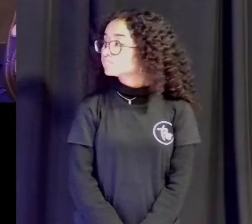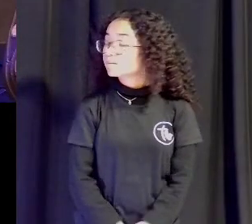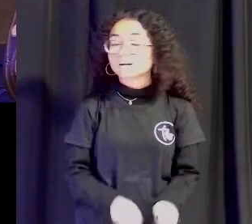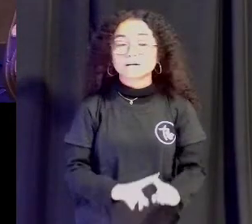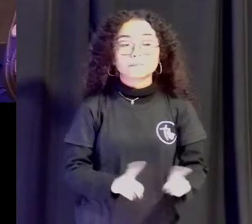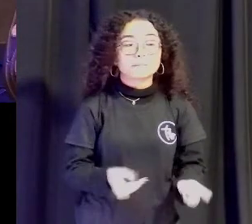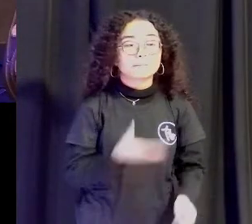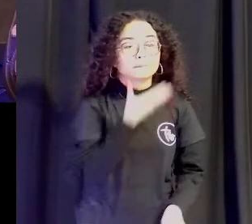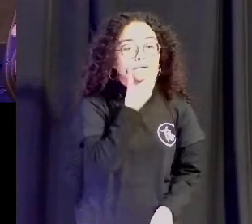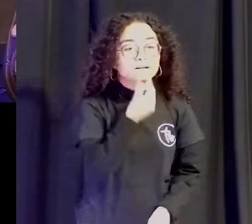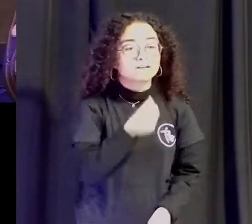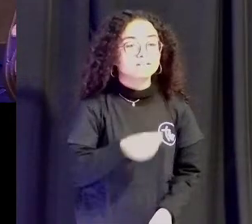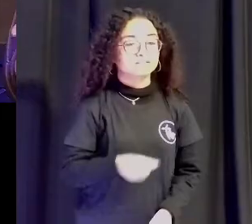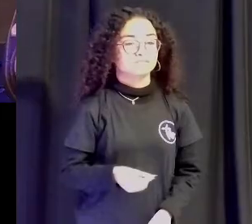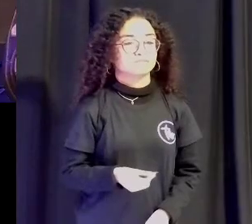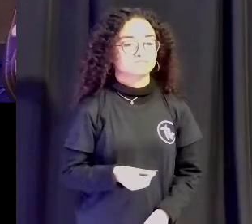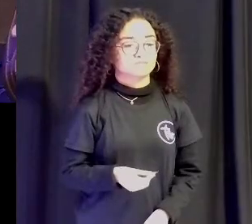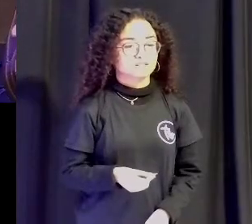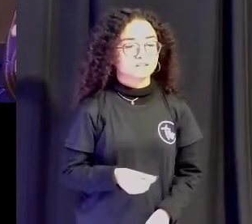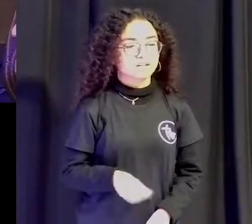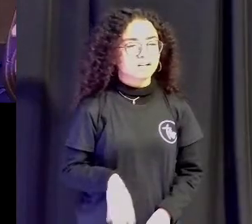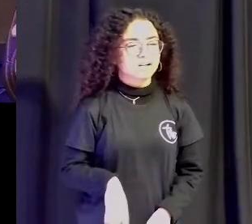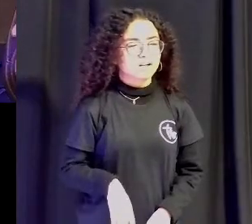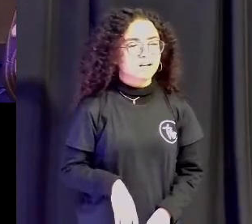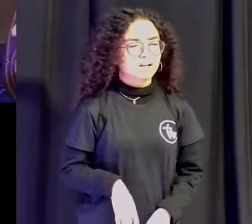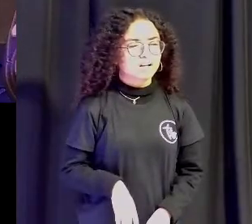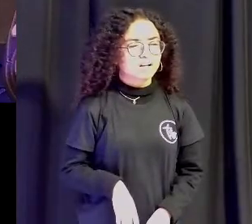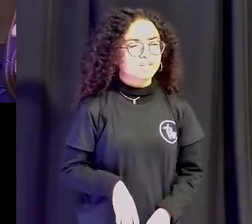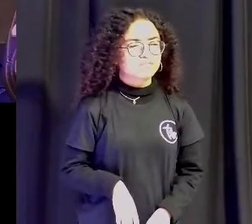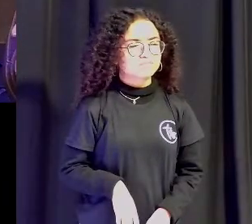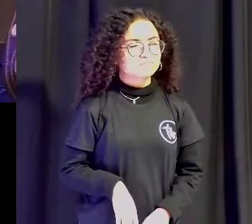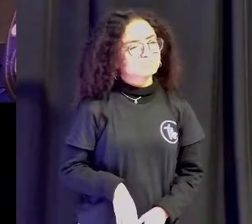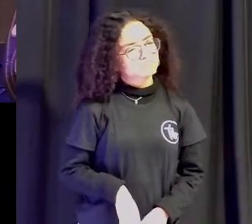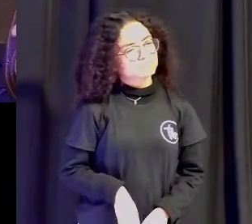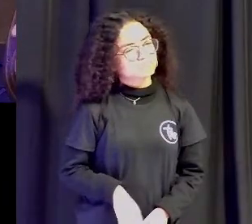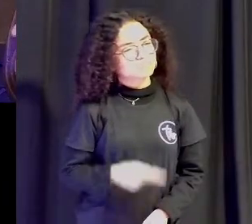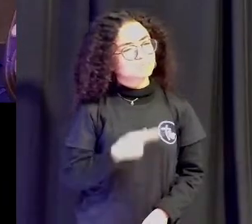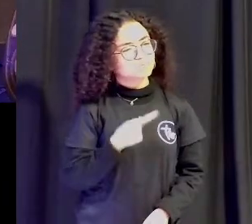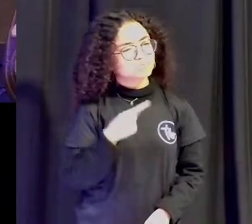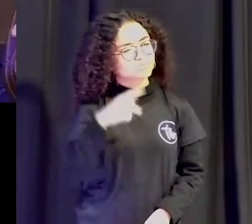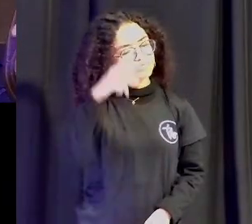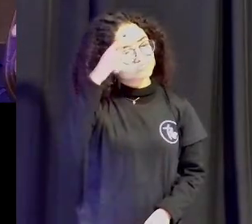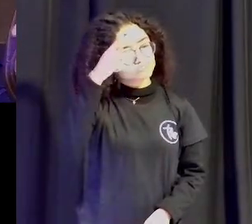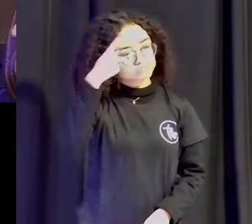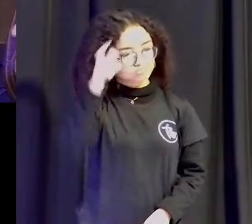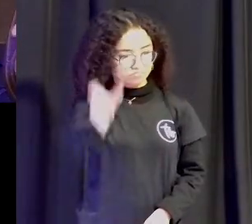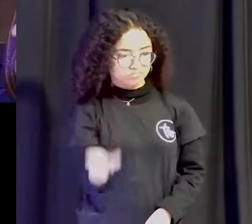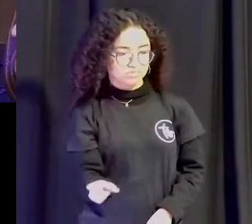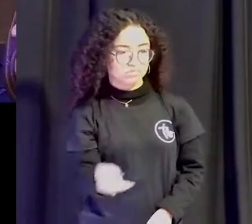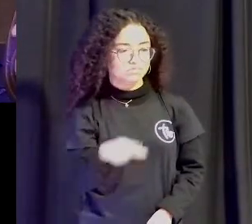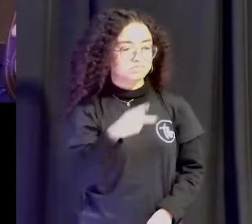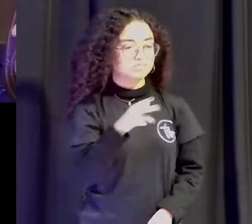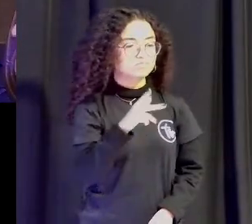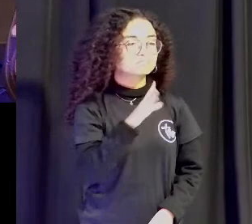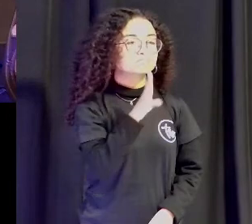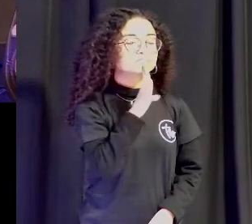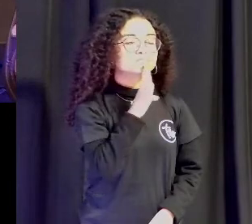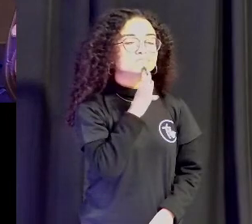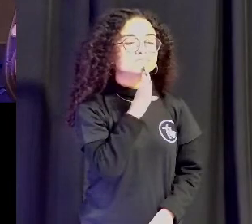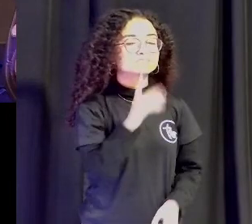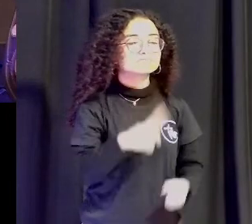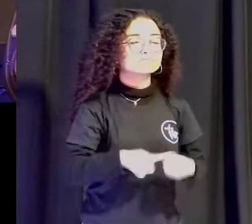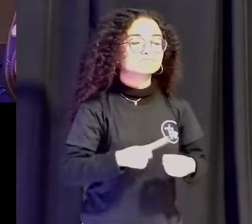Mas aquele homem se tornou um homem público. Por quê? Ele estava num lugar onde as